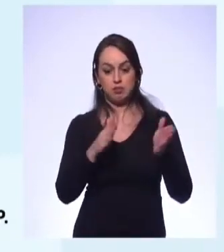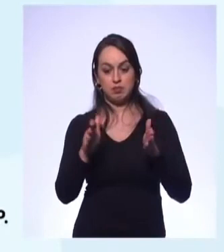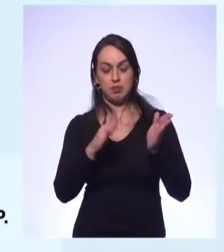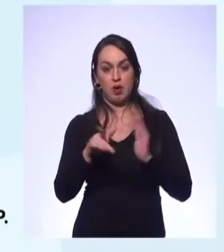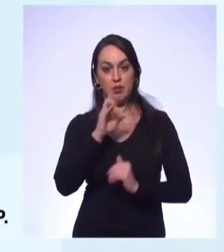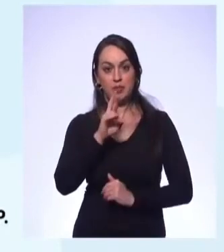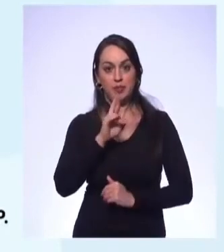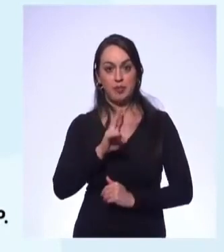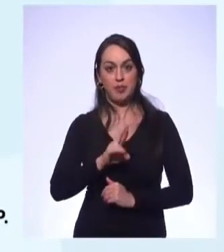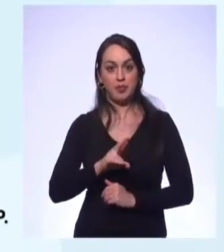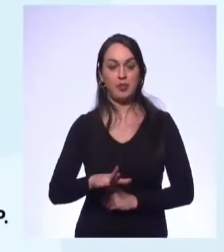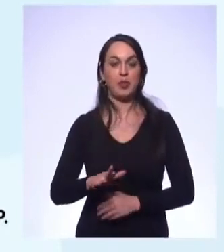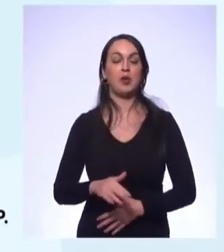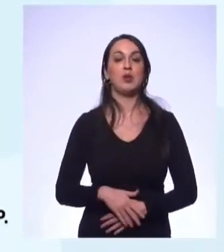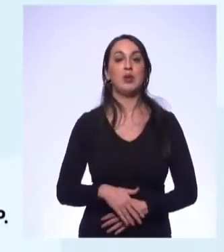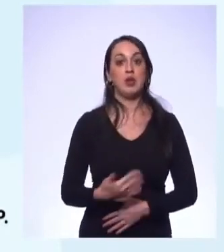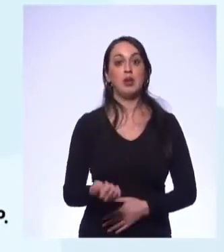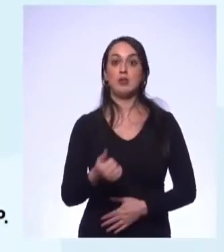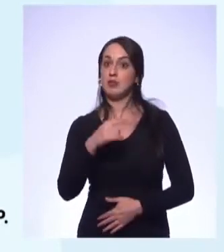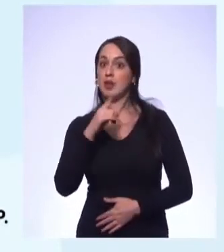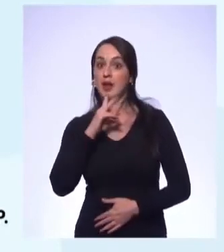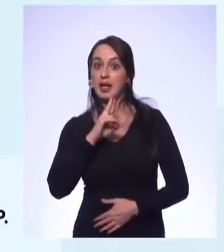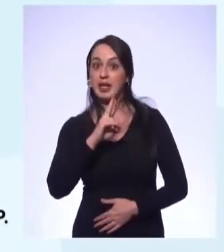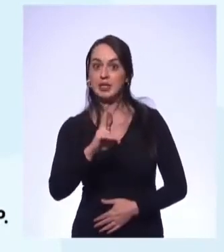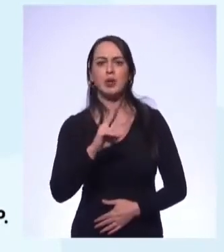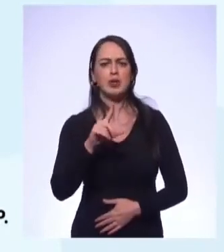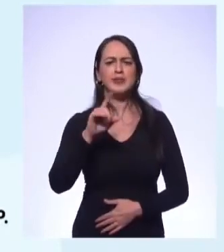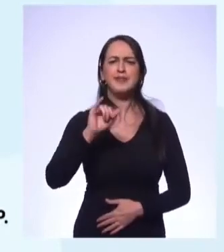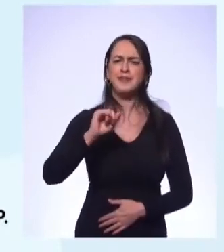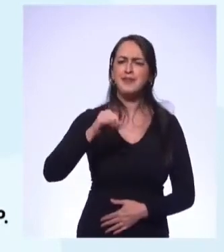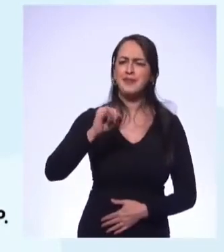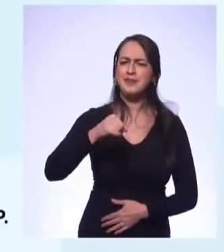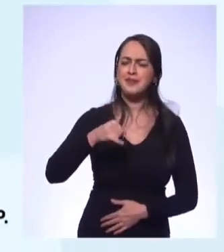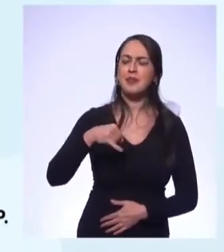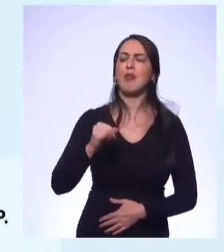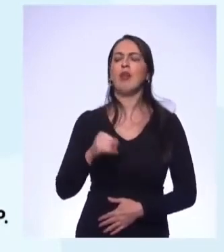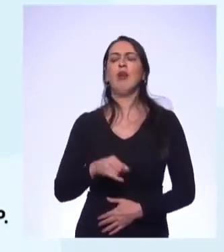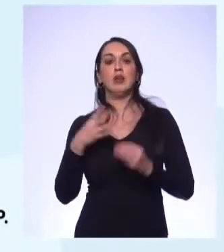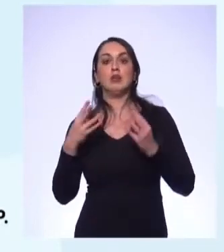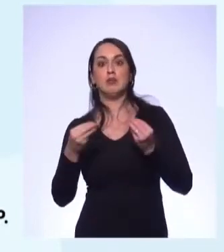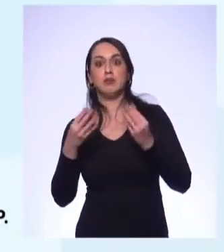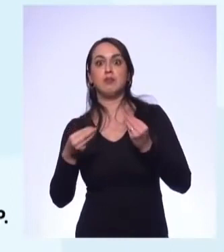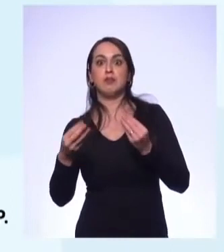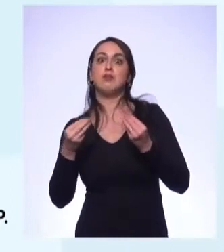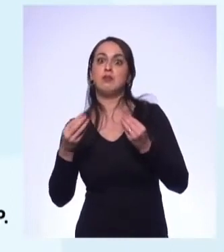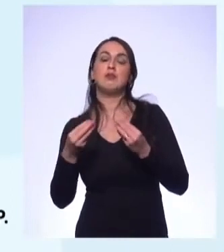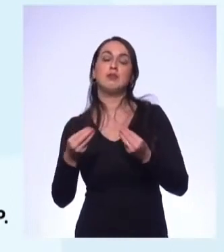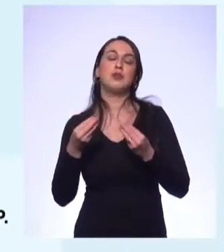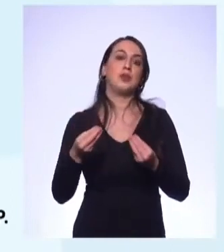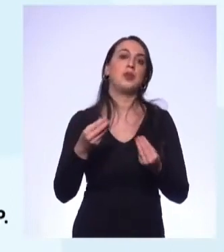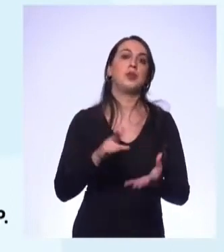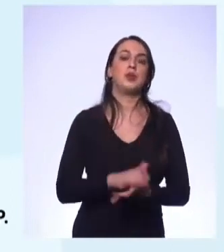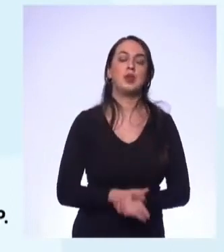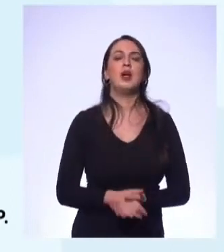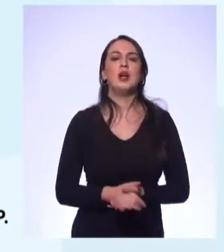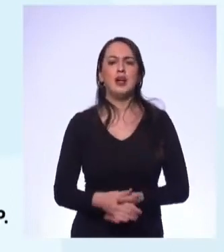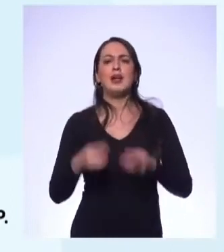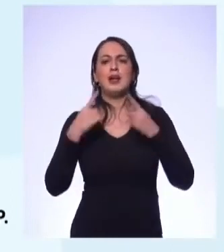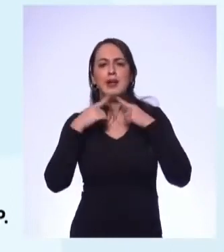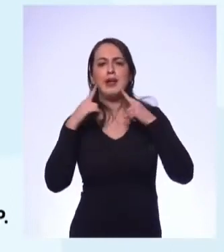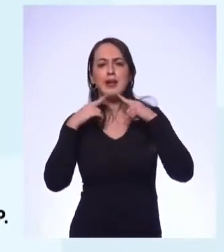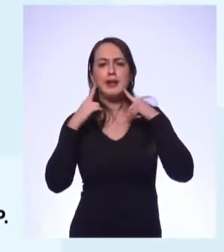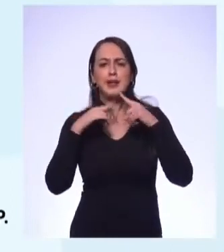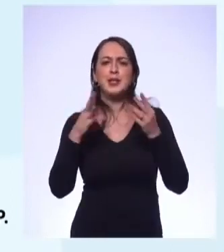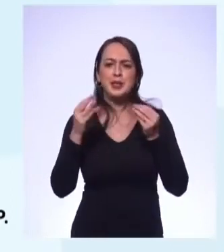vocês. Sim, muito. O Cauã, Ai. a Evelyn, Mauro, Bianca, tem aluno Vitória. aqui falando, reclamo muito sobre as